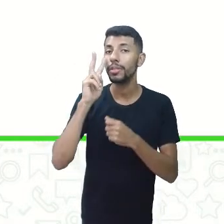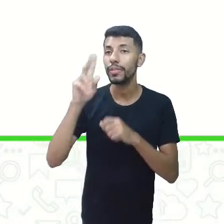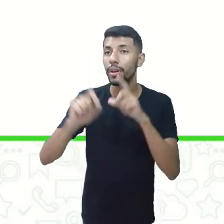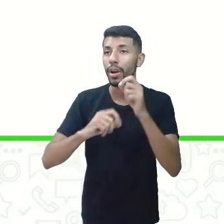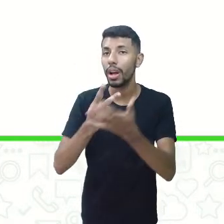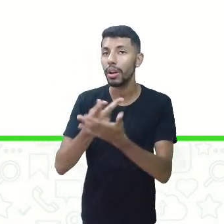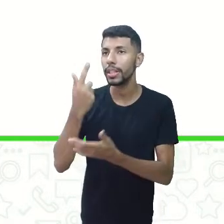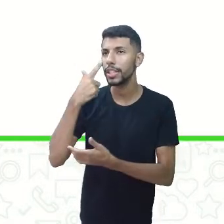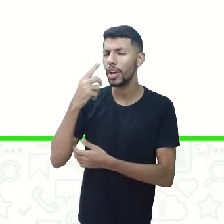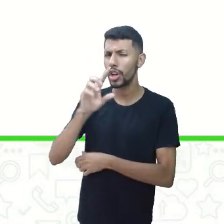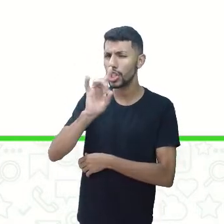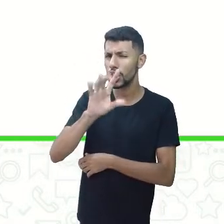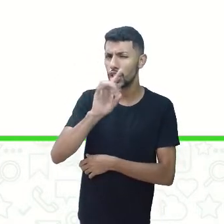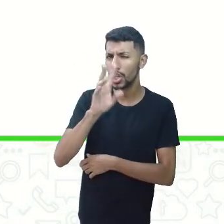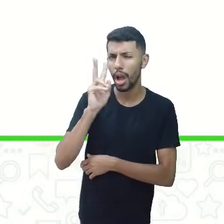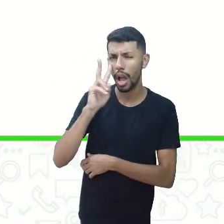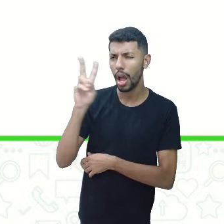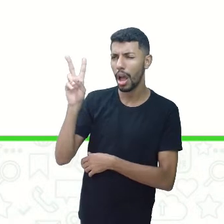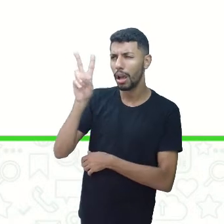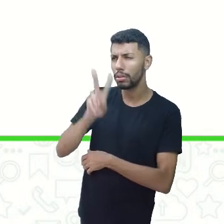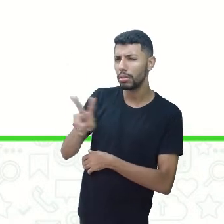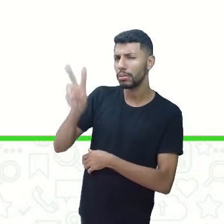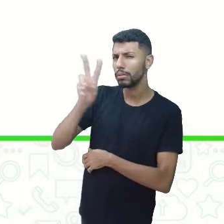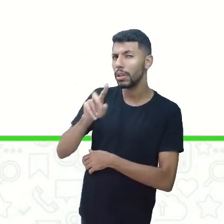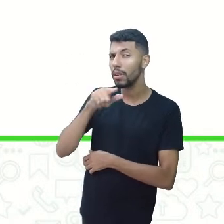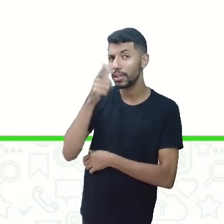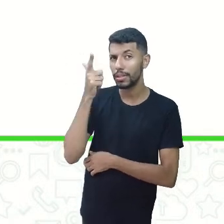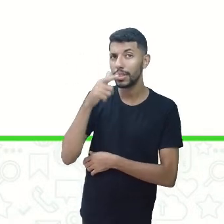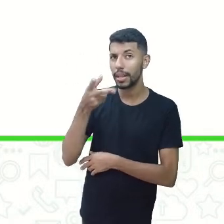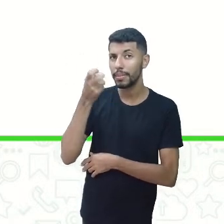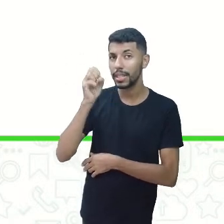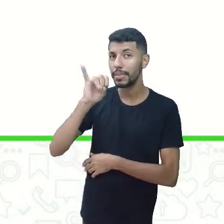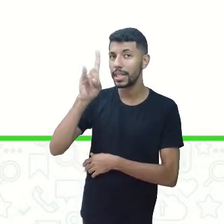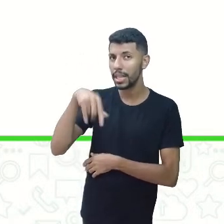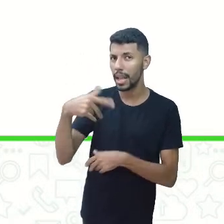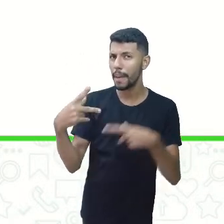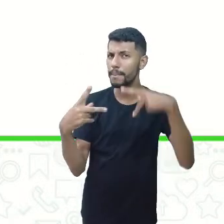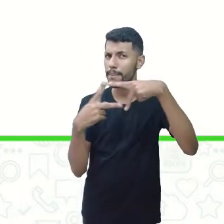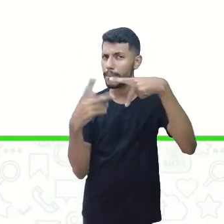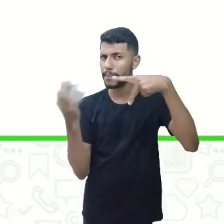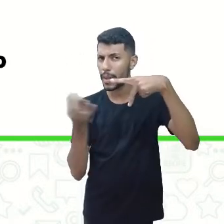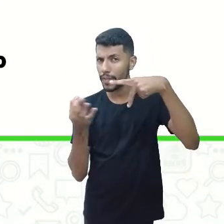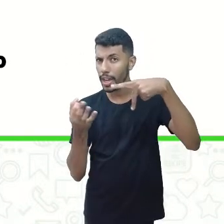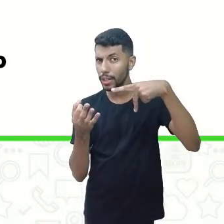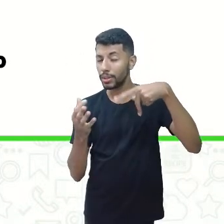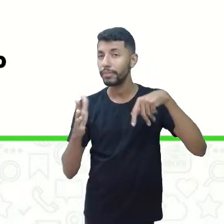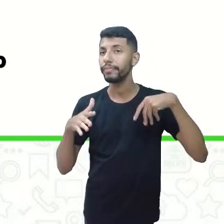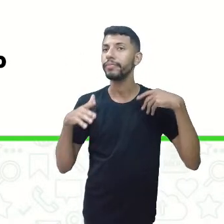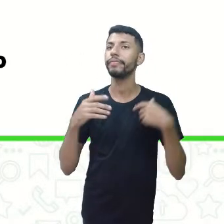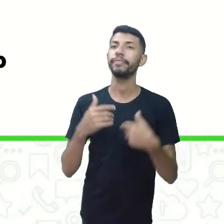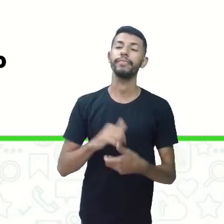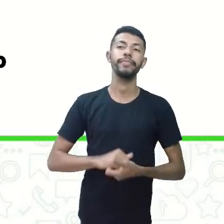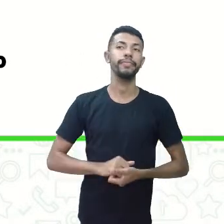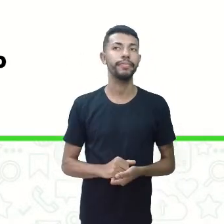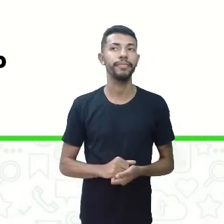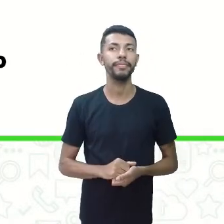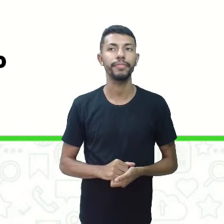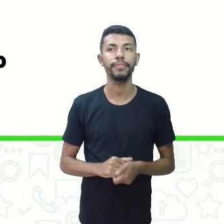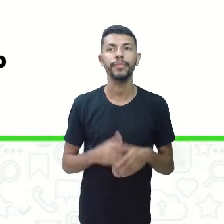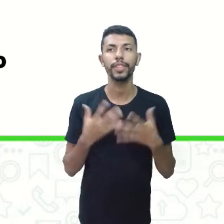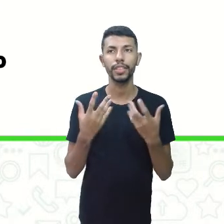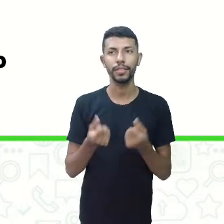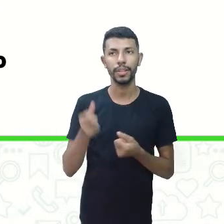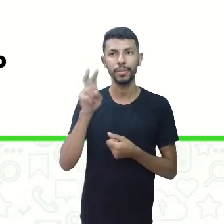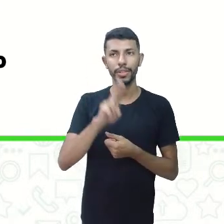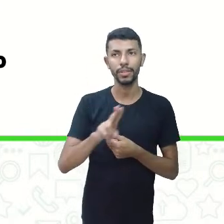olhar assim, será que dá para você perceber se é um quadrado perfeito? Eu acho que dá, mas vamos lá, né? Vamos tentar aqui. Então, vamos usar aqui,